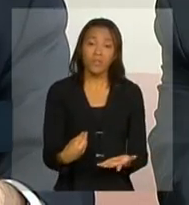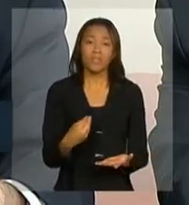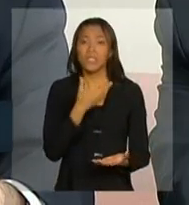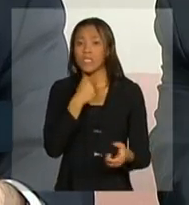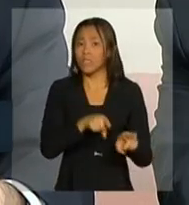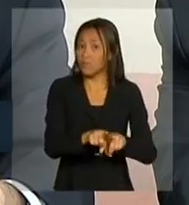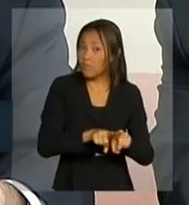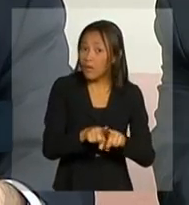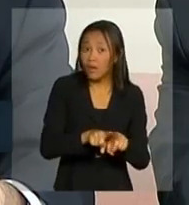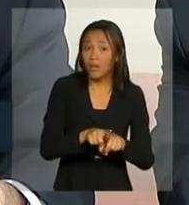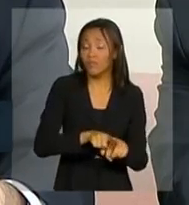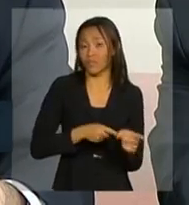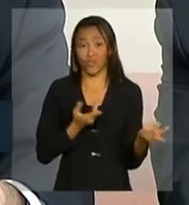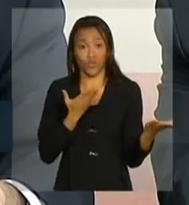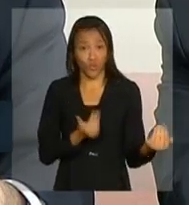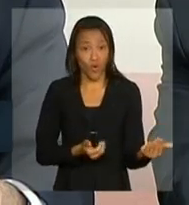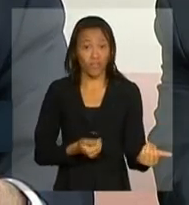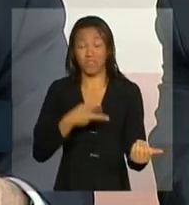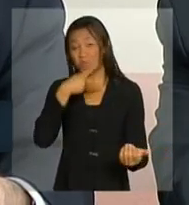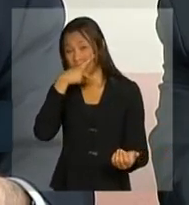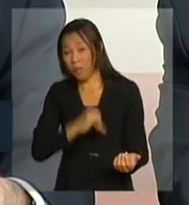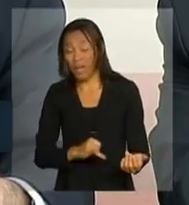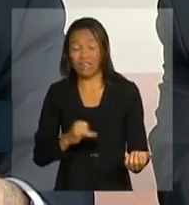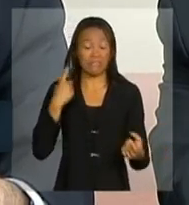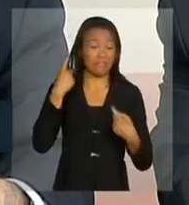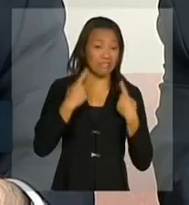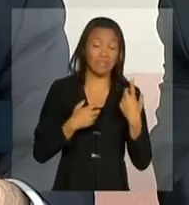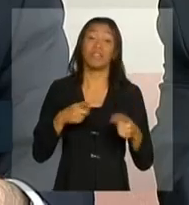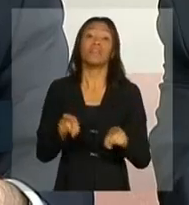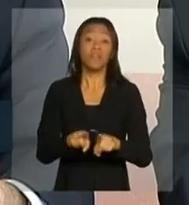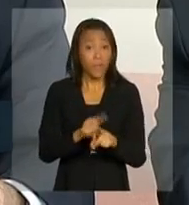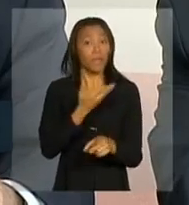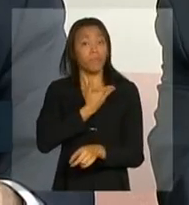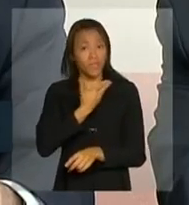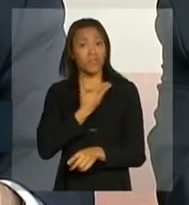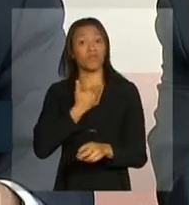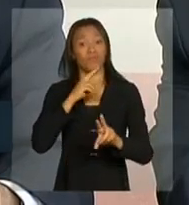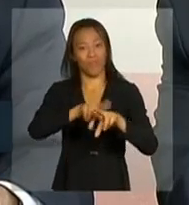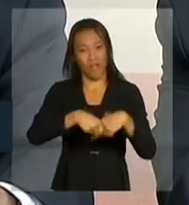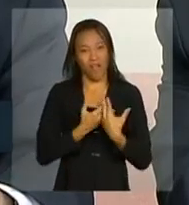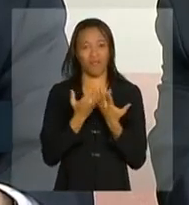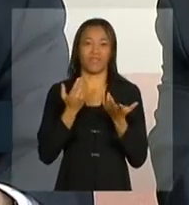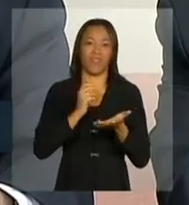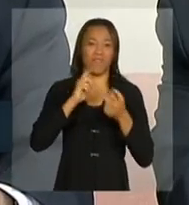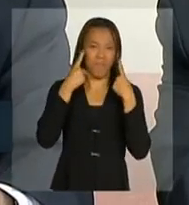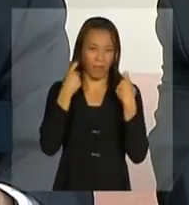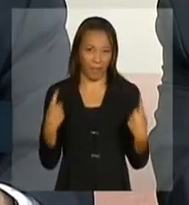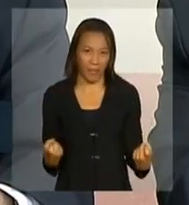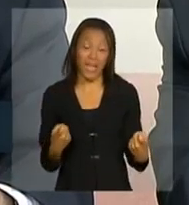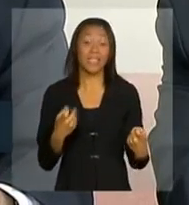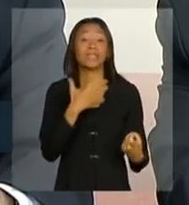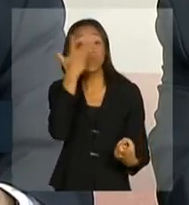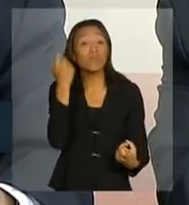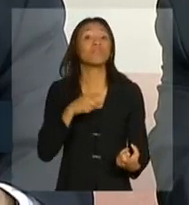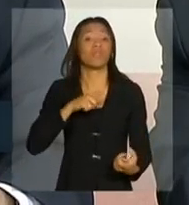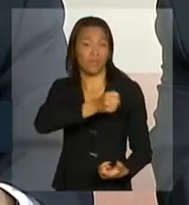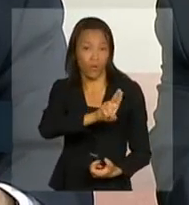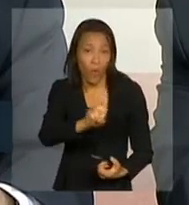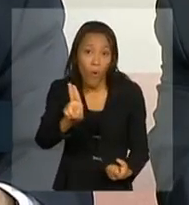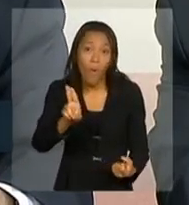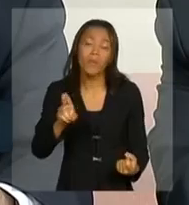irmãos, jovens pais e amigos em função da violência. Essas pessoas têm nome, essas